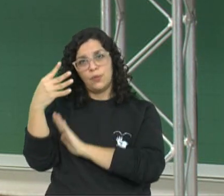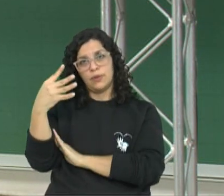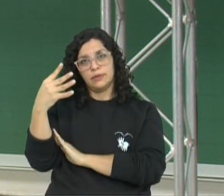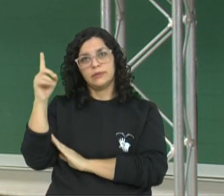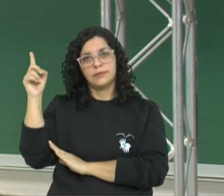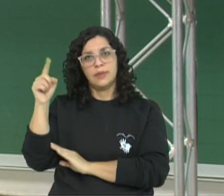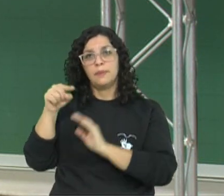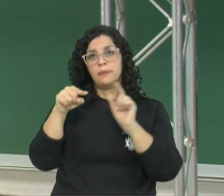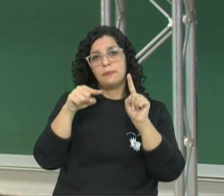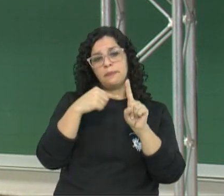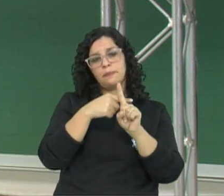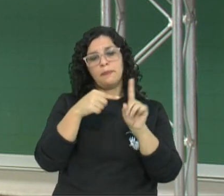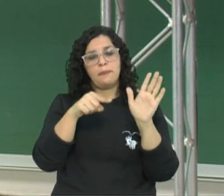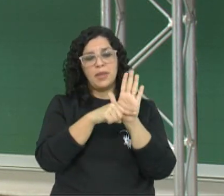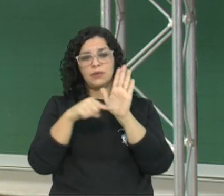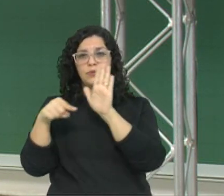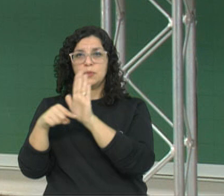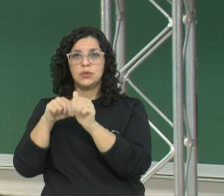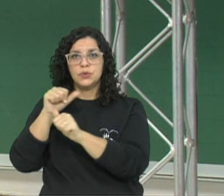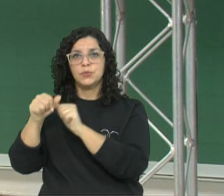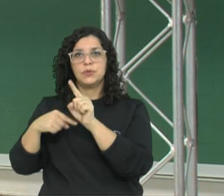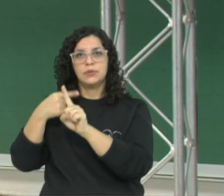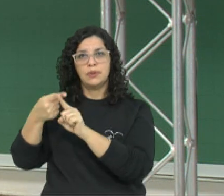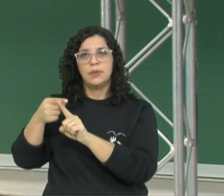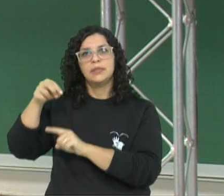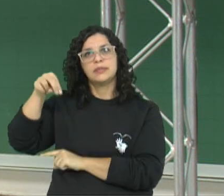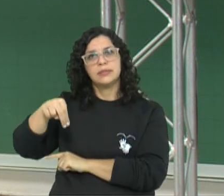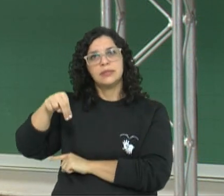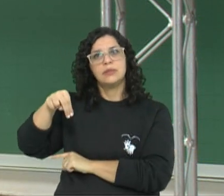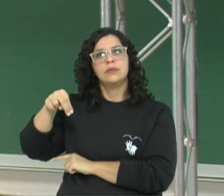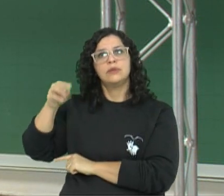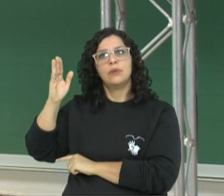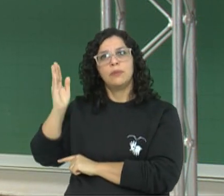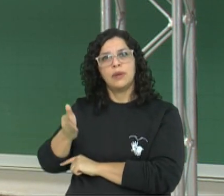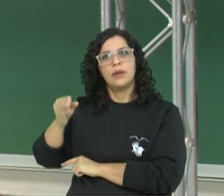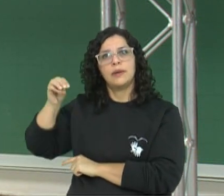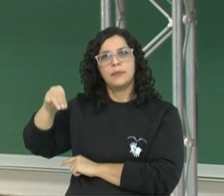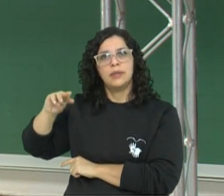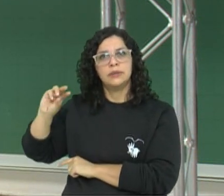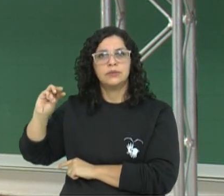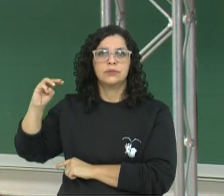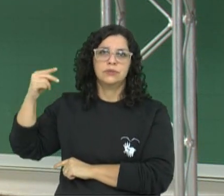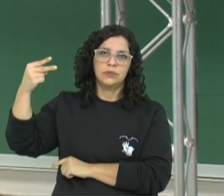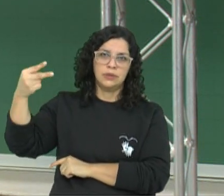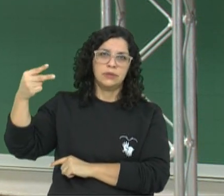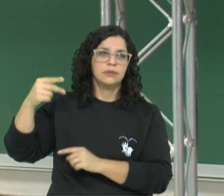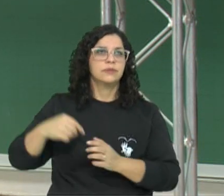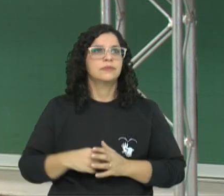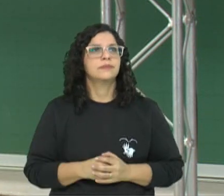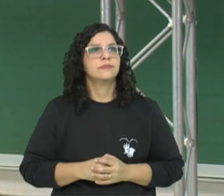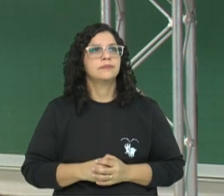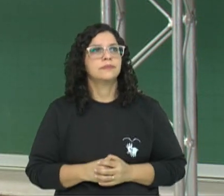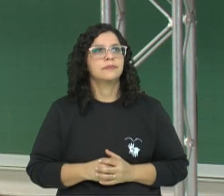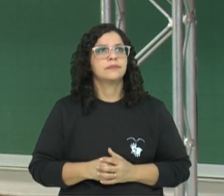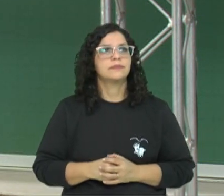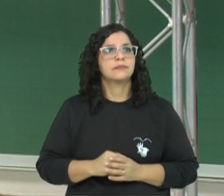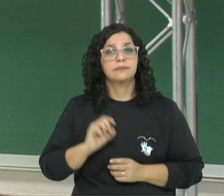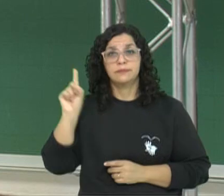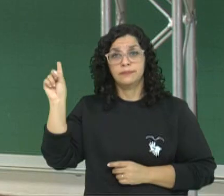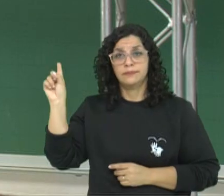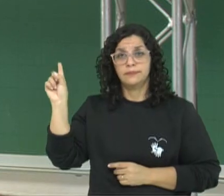né? Porque menos com menos fica mais, Newton por metro quadrado. Tá